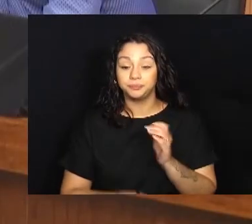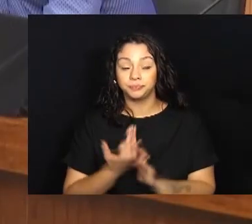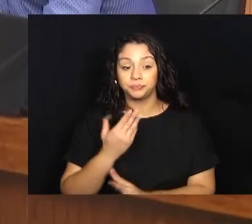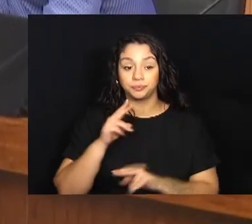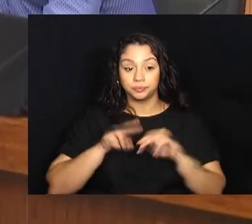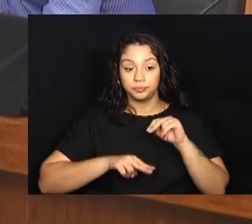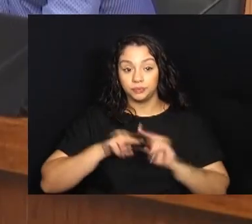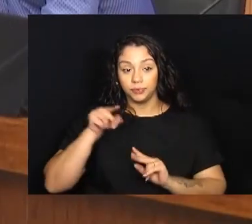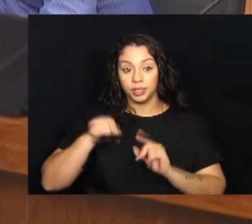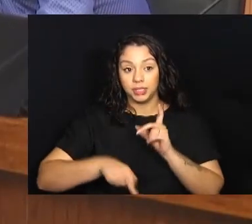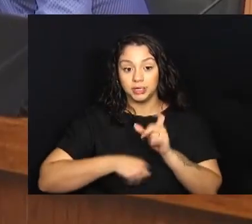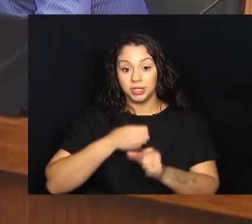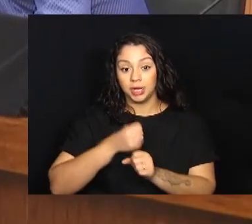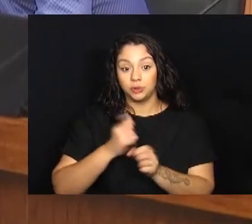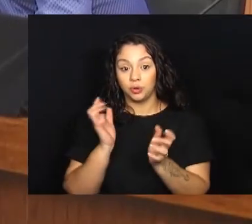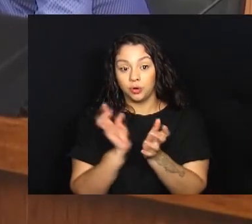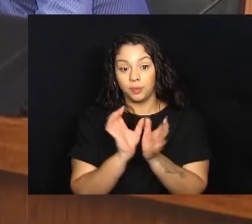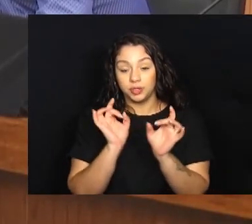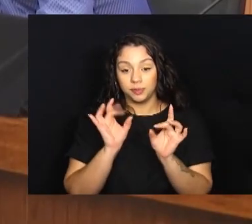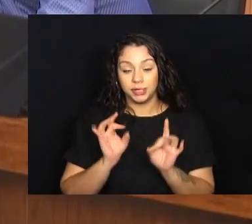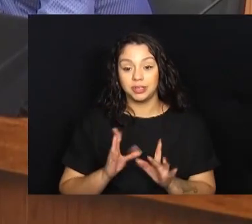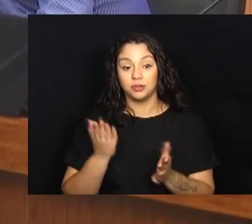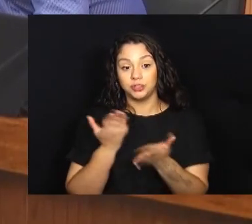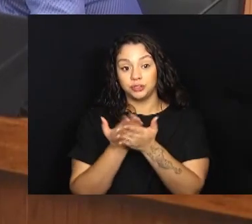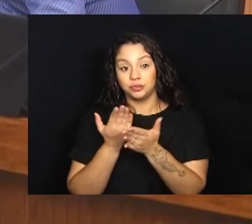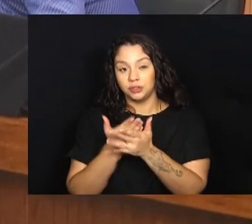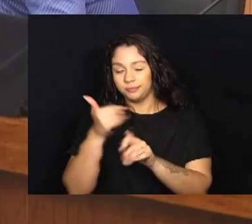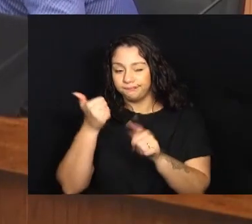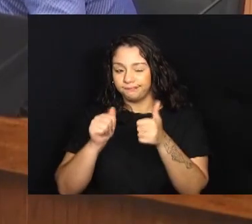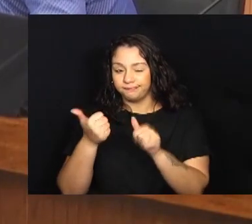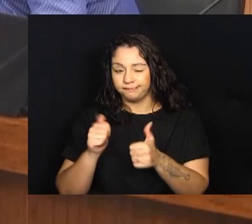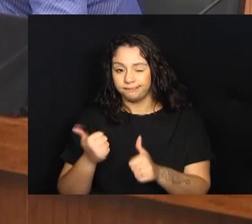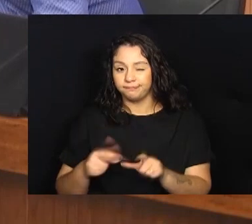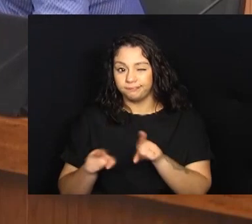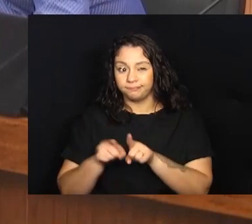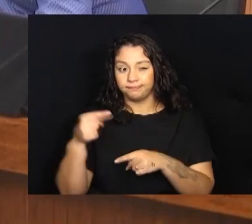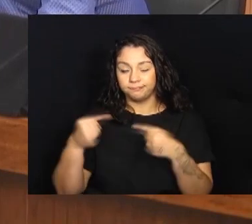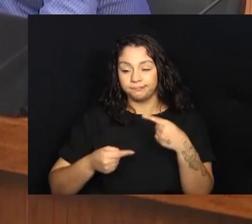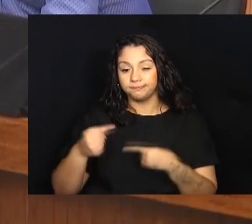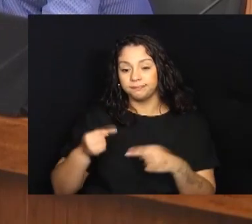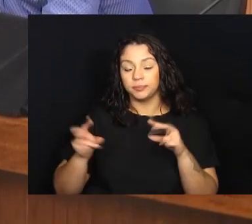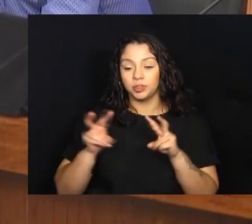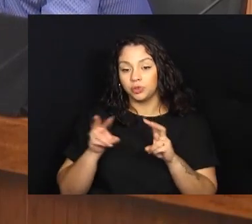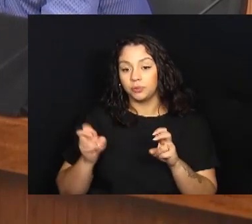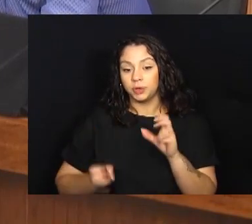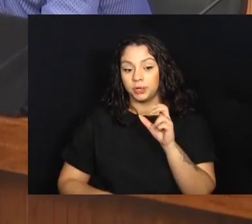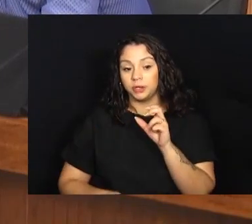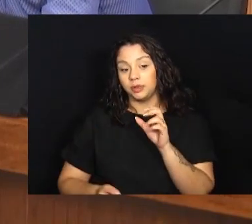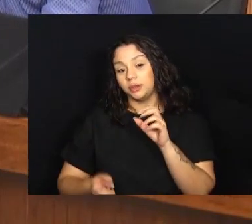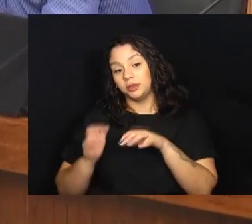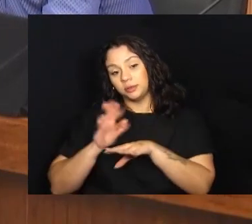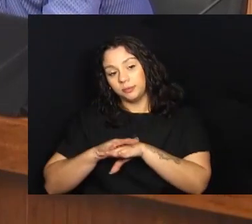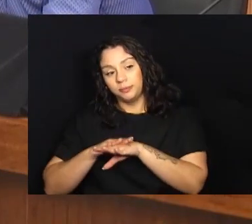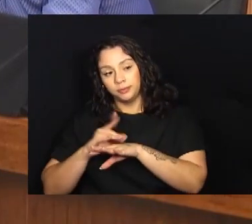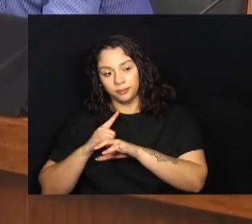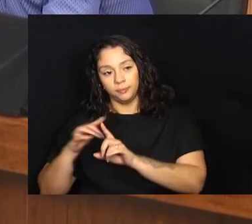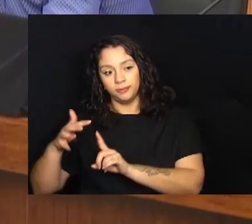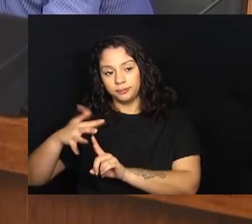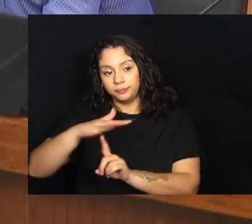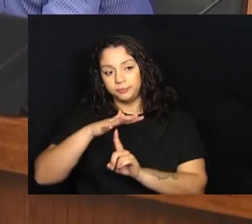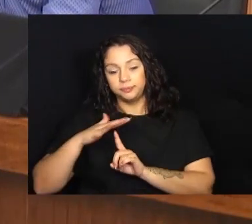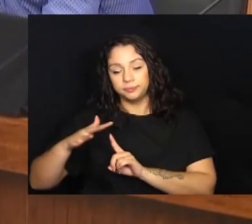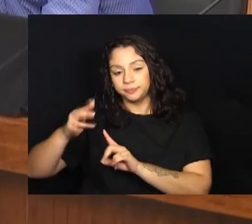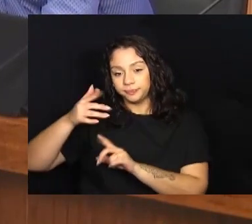Criada em junho deste ano, a Comissão Especial de Estudos para analisar e discutir sobre a realização de